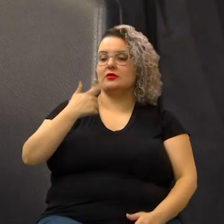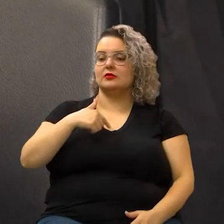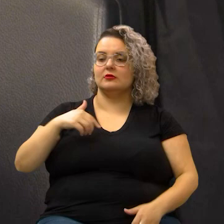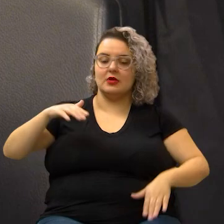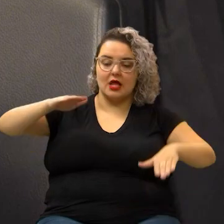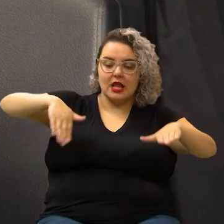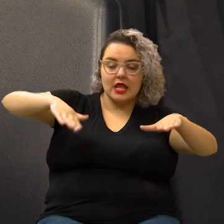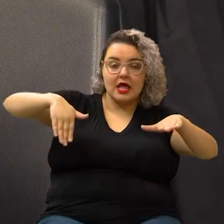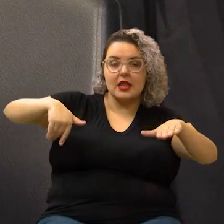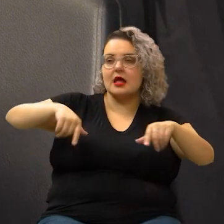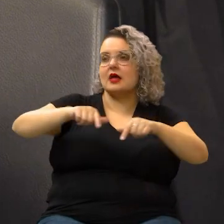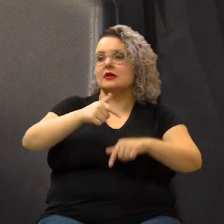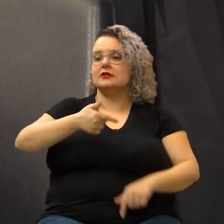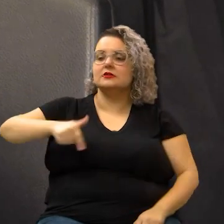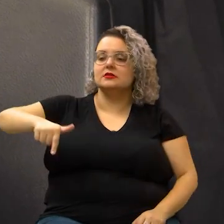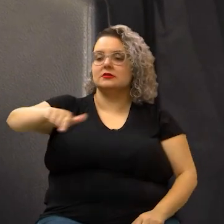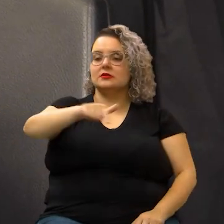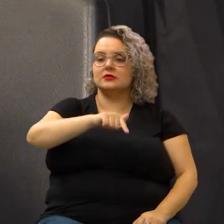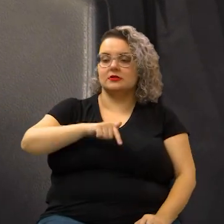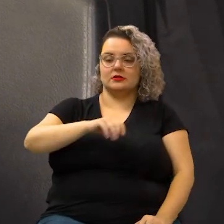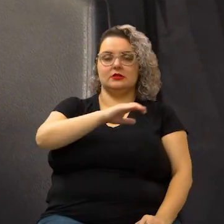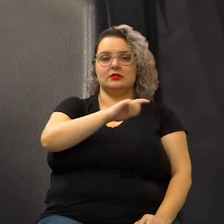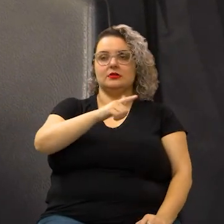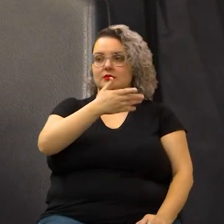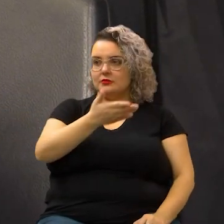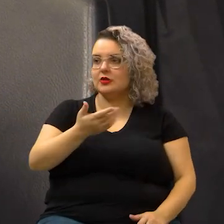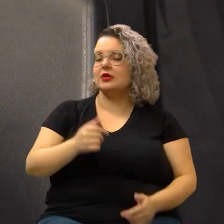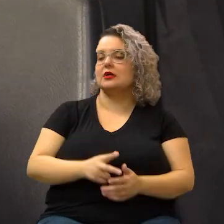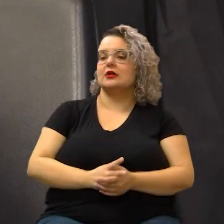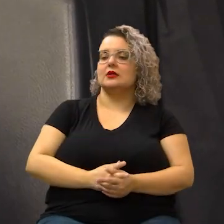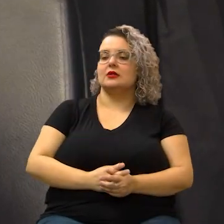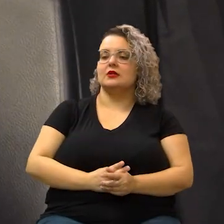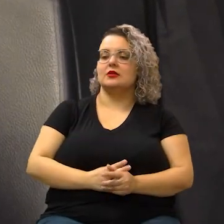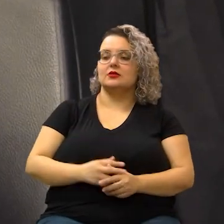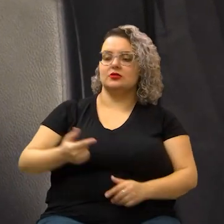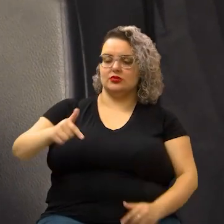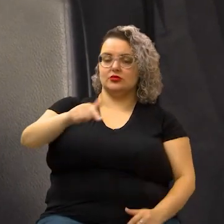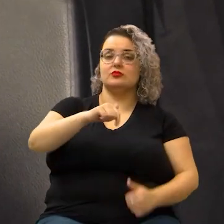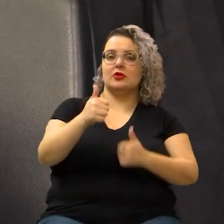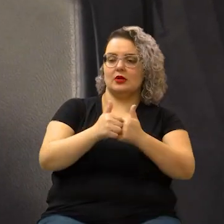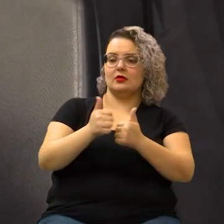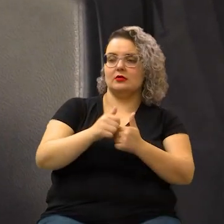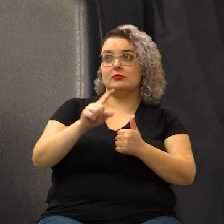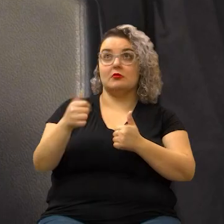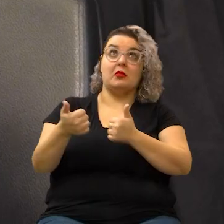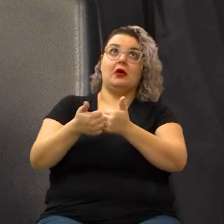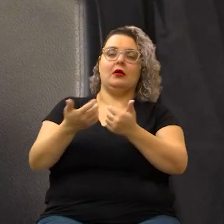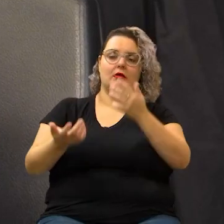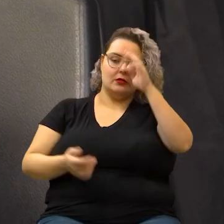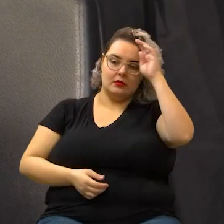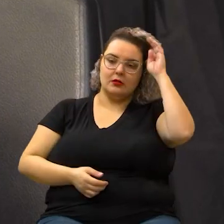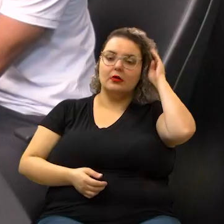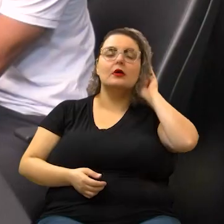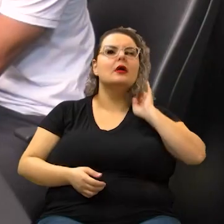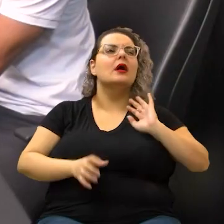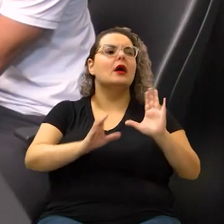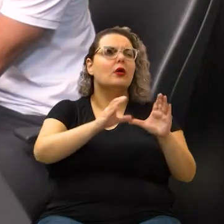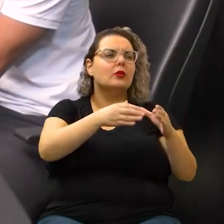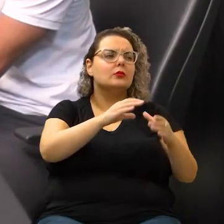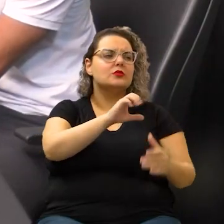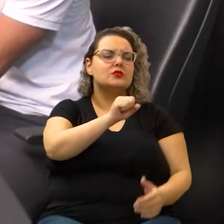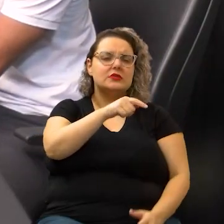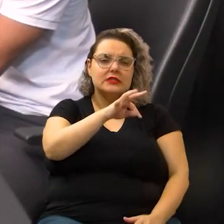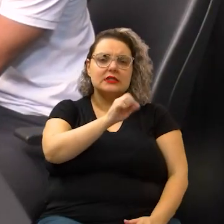bastante nadar na lagoa, ali do distrito do Campo Grande mesmo, as lagoas perto, não muito perto. Que depois virou ali o Clube do Santa